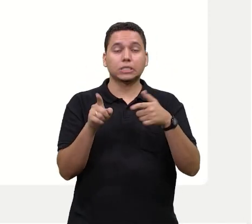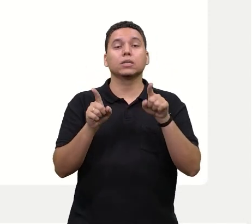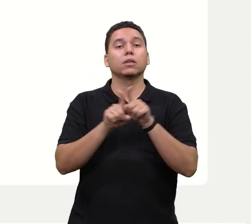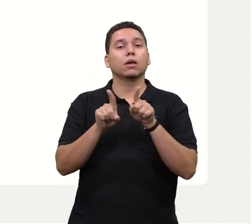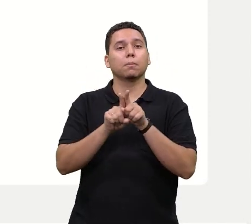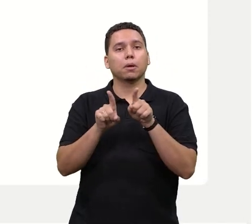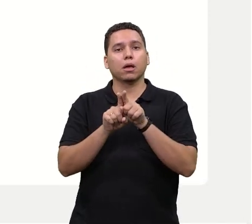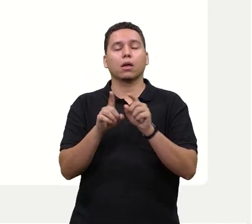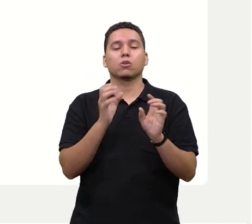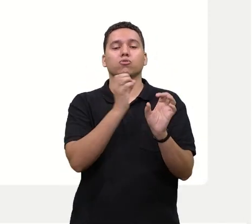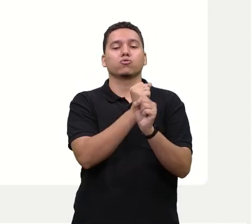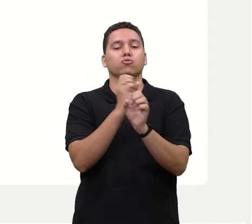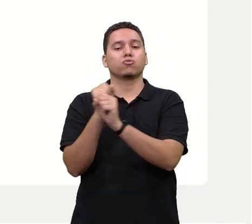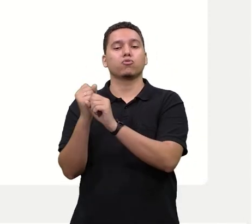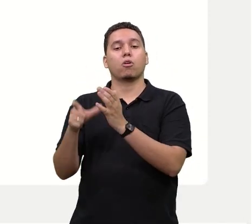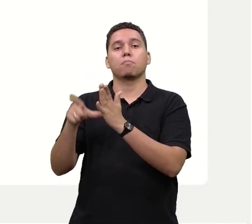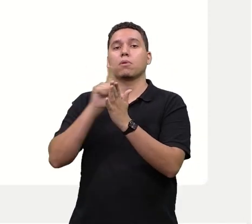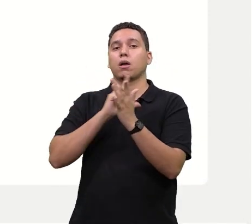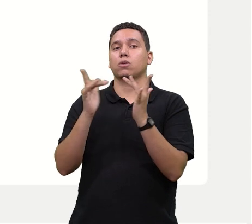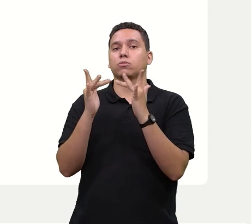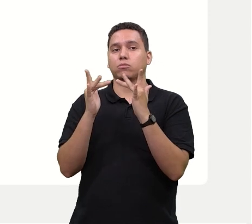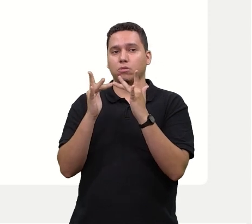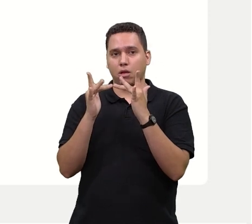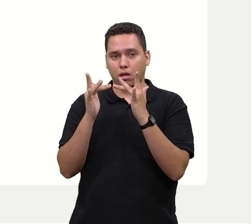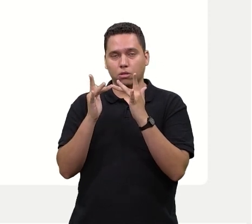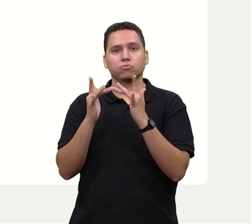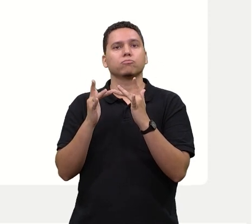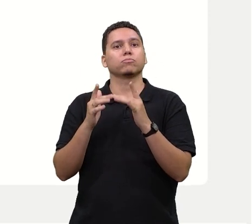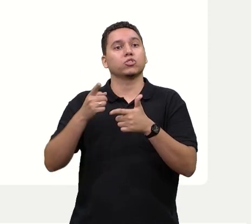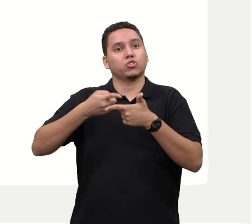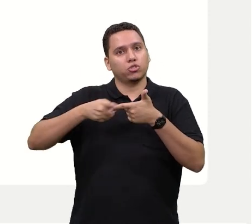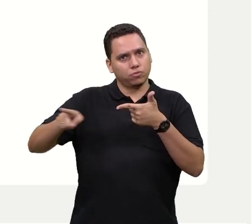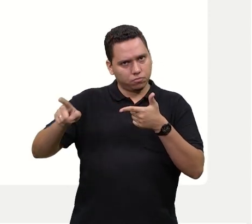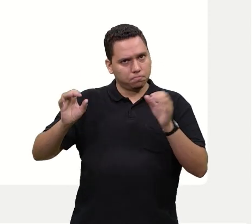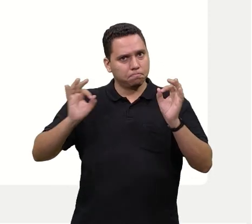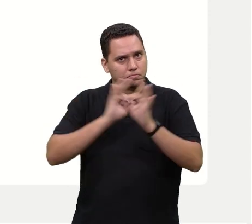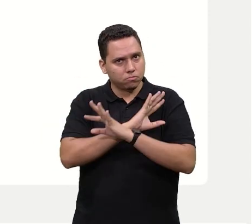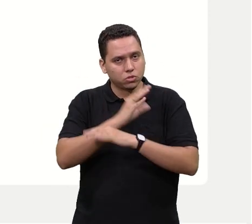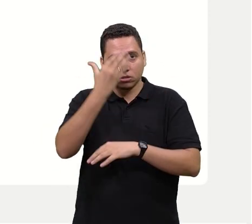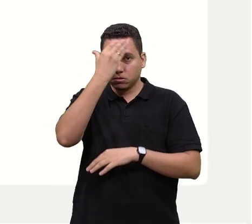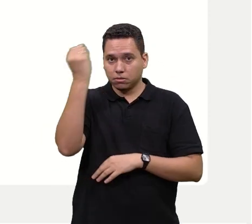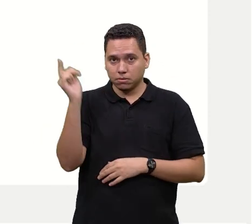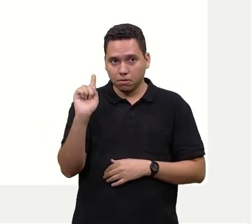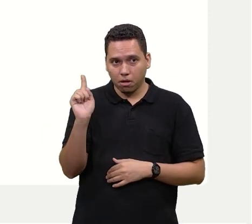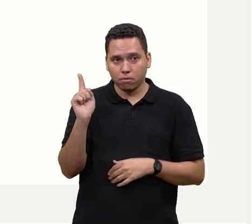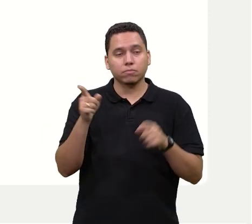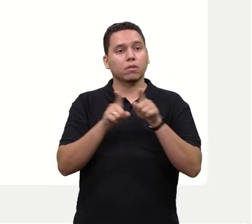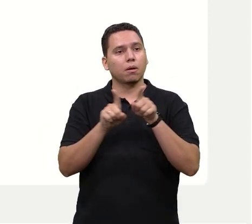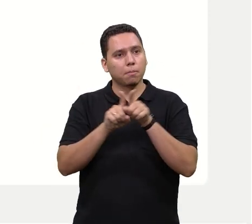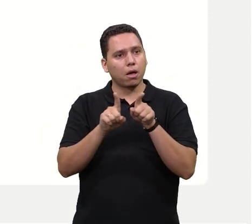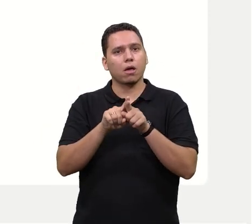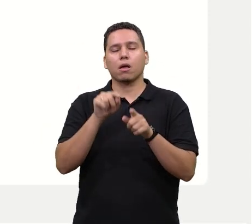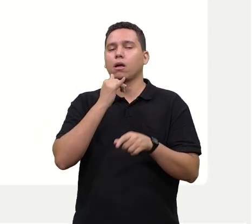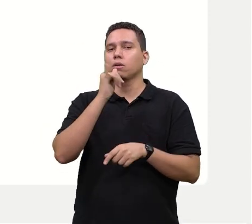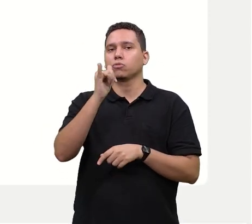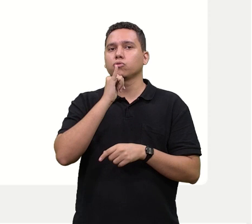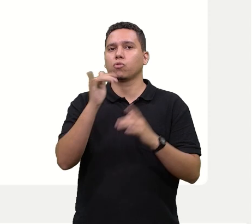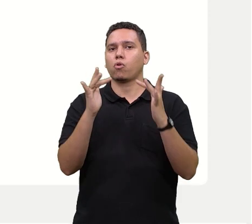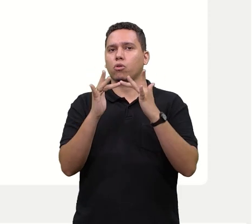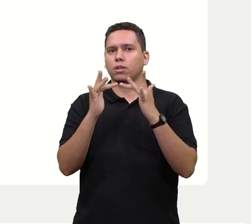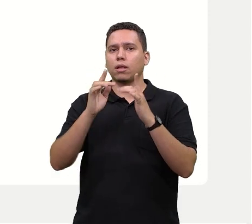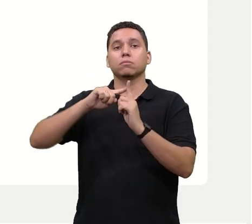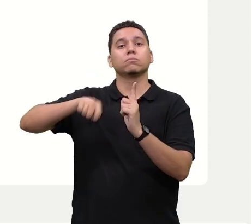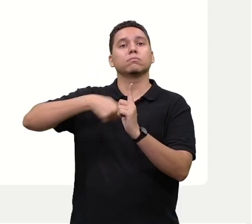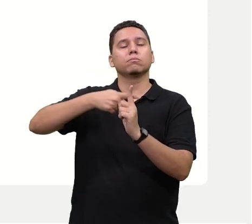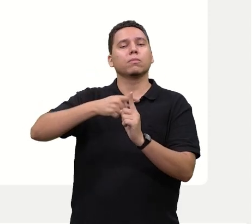cargas antes do contato, divide pelo número de corpos. Isso não pode ser esquecido. Além da eletrização por contato, você tem o atrito. E o atrito é importante porque